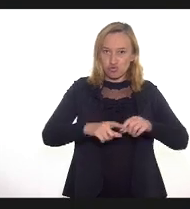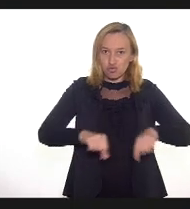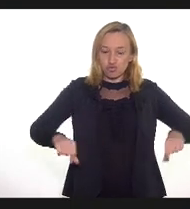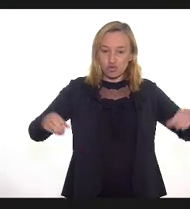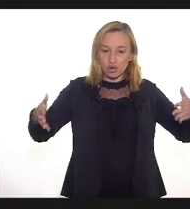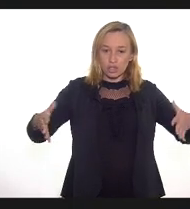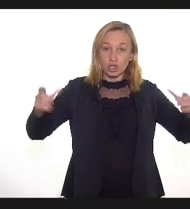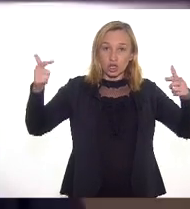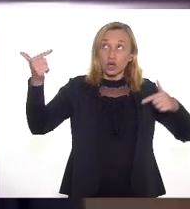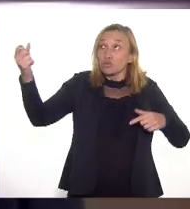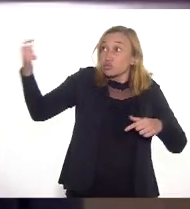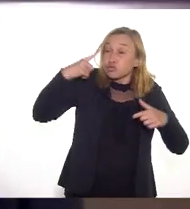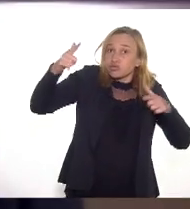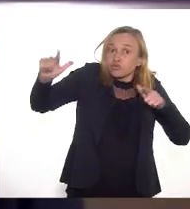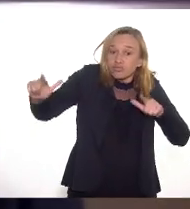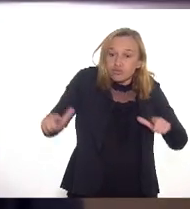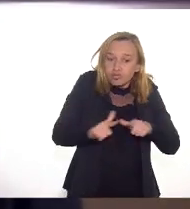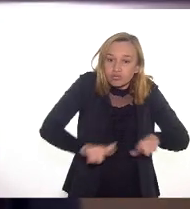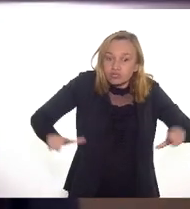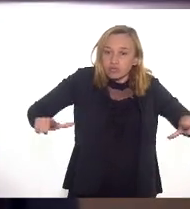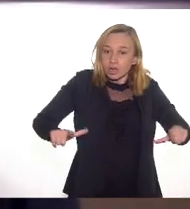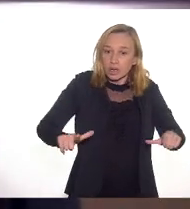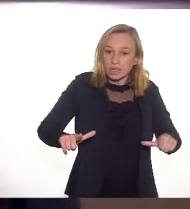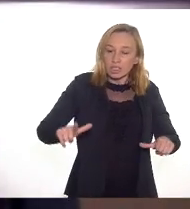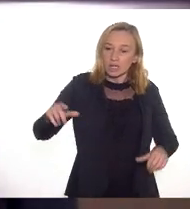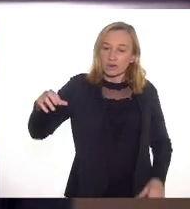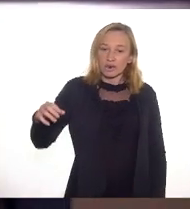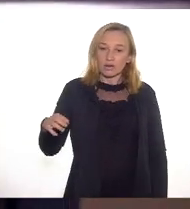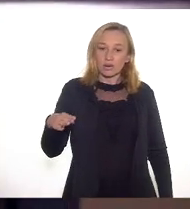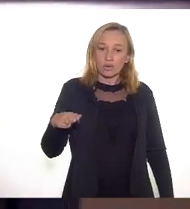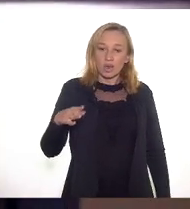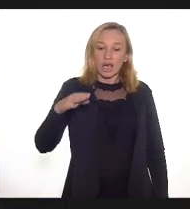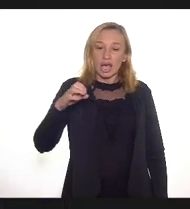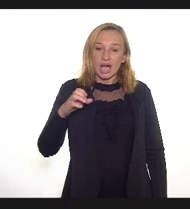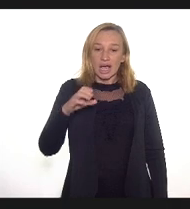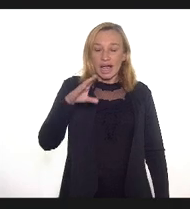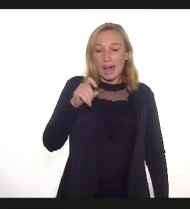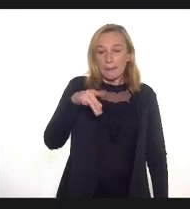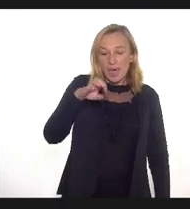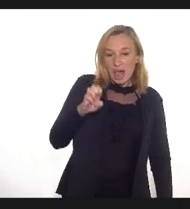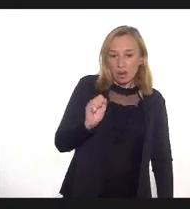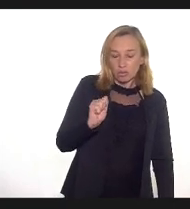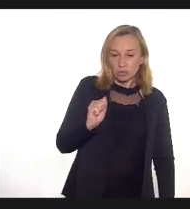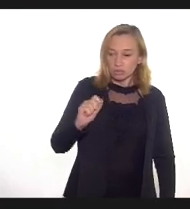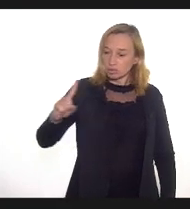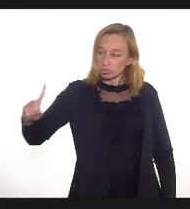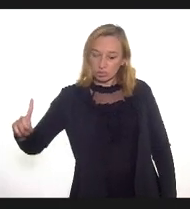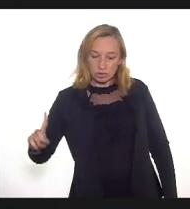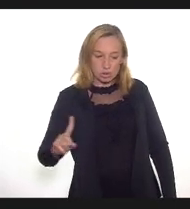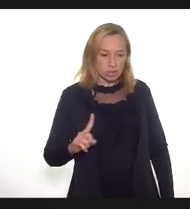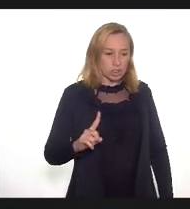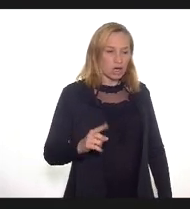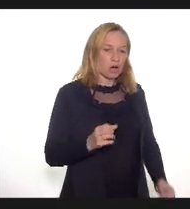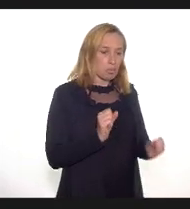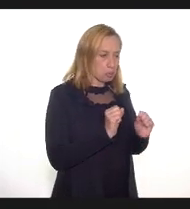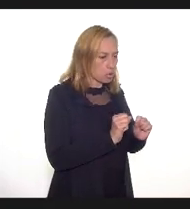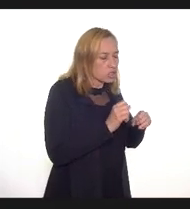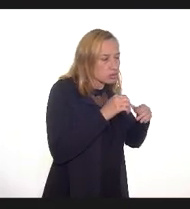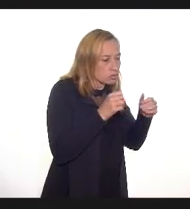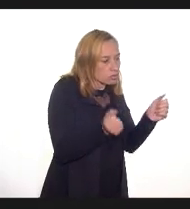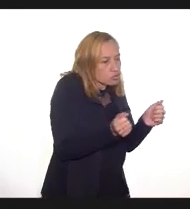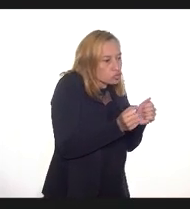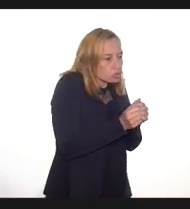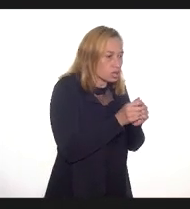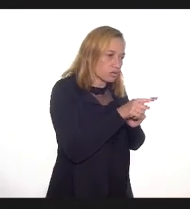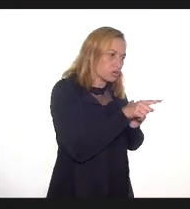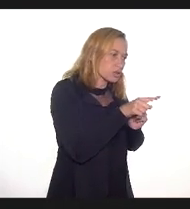na sua tenda, e aí se aproxima um camelo e fala para o Sheik Árabe: Sheik, será que eu poderia me abrigar na sua